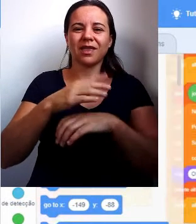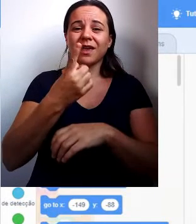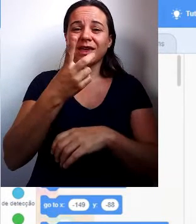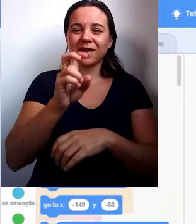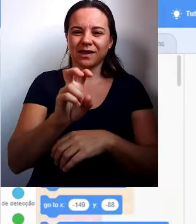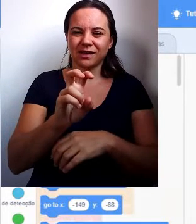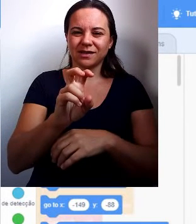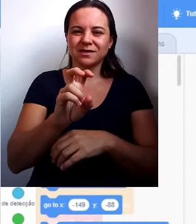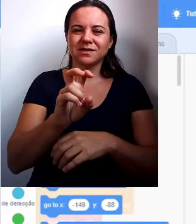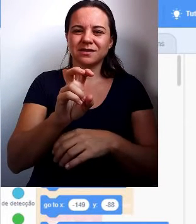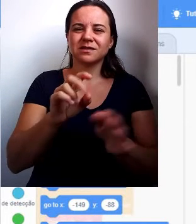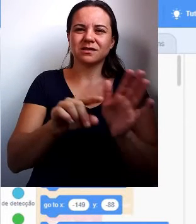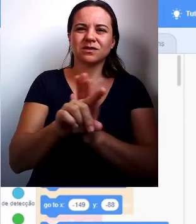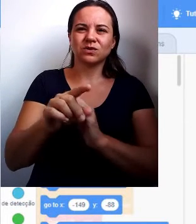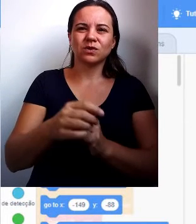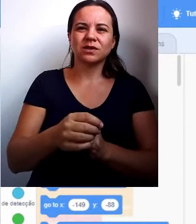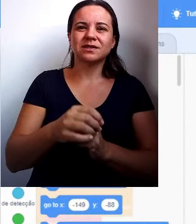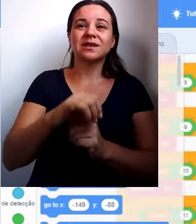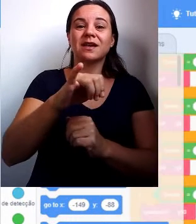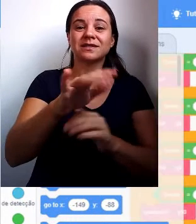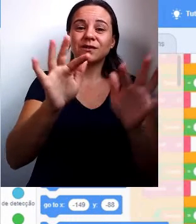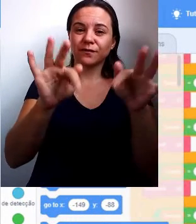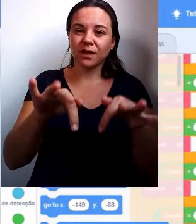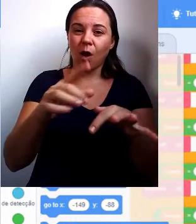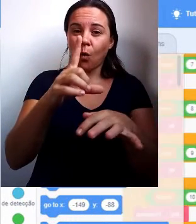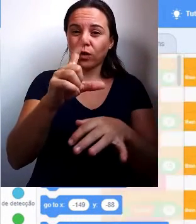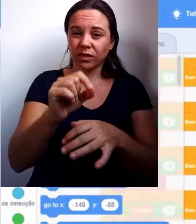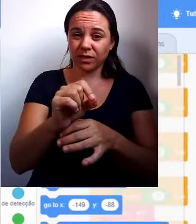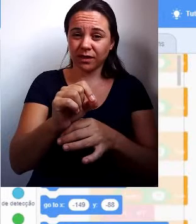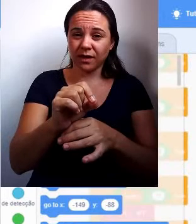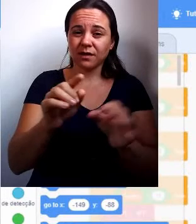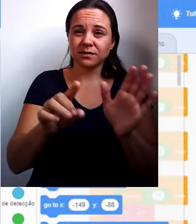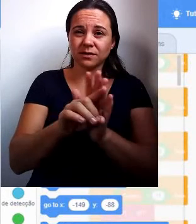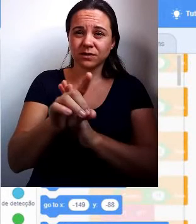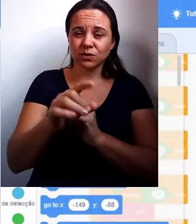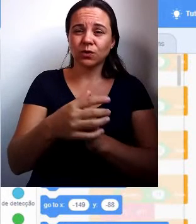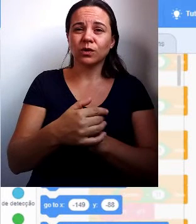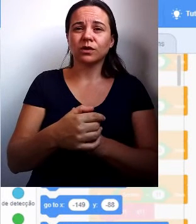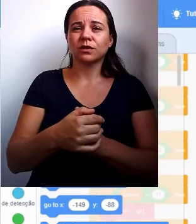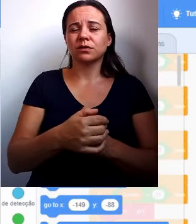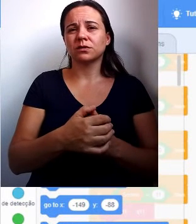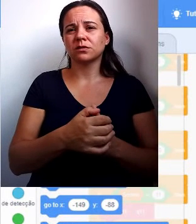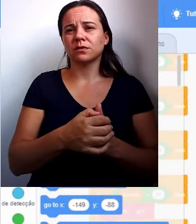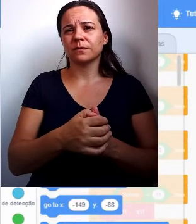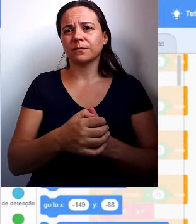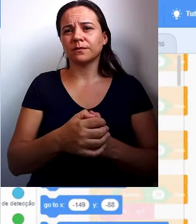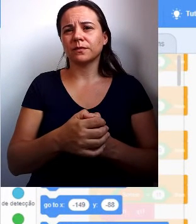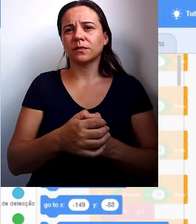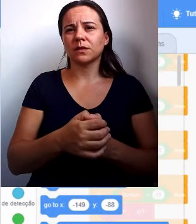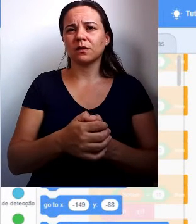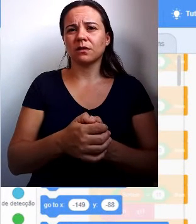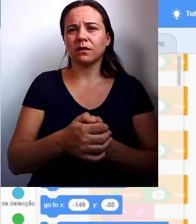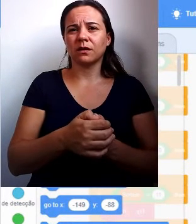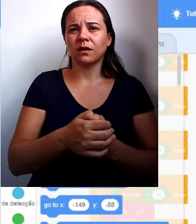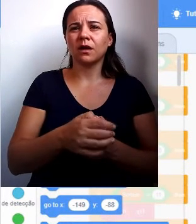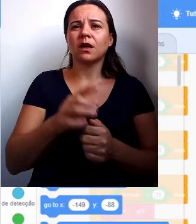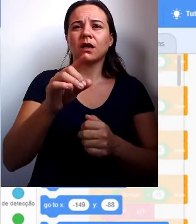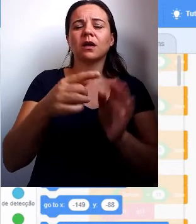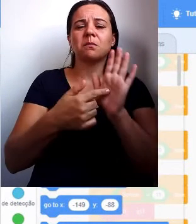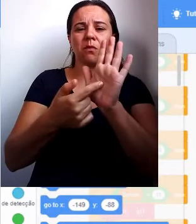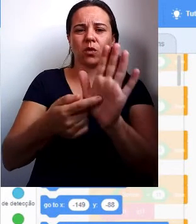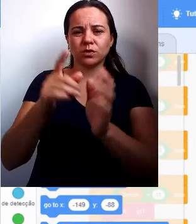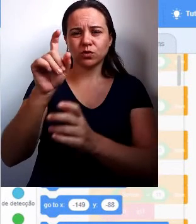as 10 questões, que ele finalizou as 10 questões, daí ele tem um final aqui, que é o último final de questão. Ele